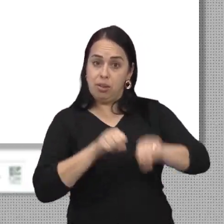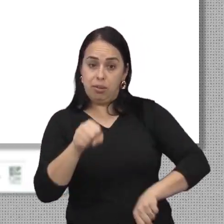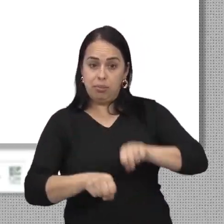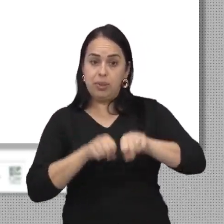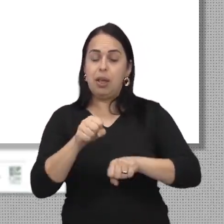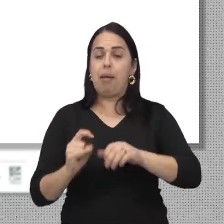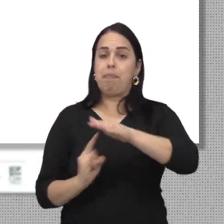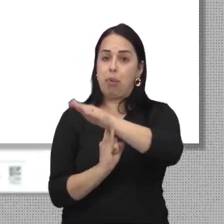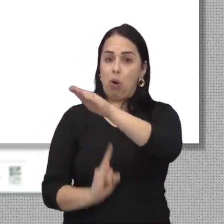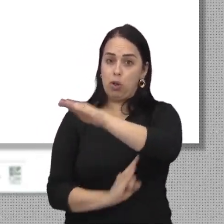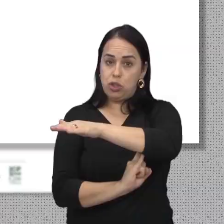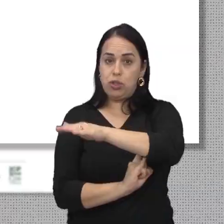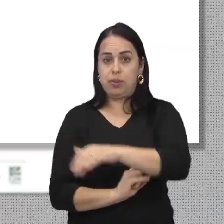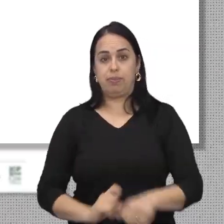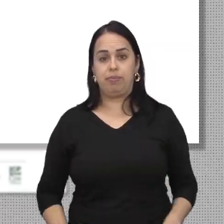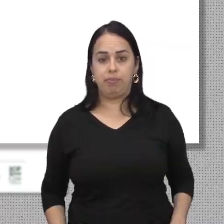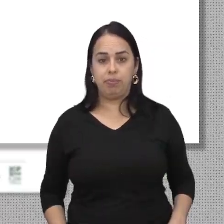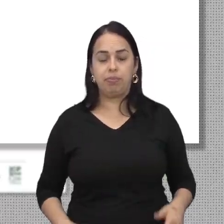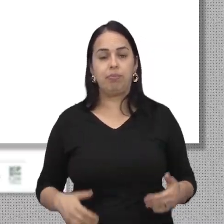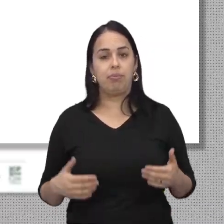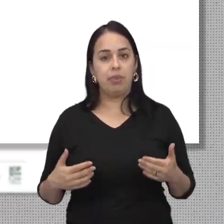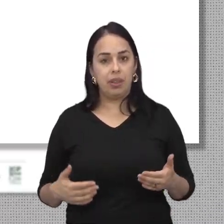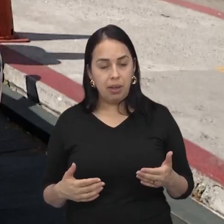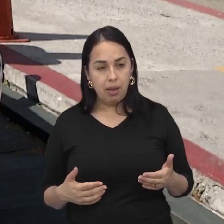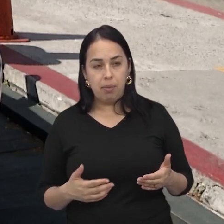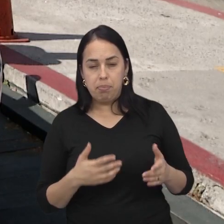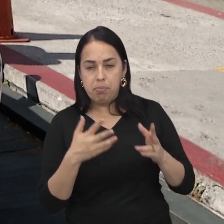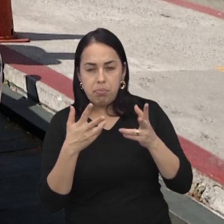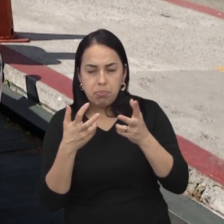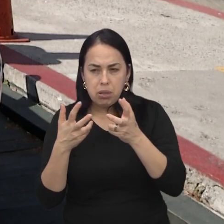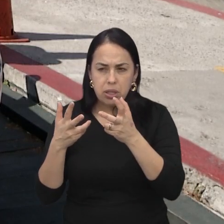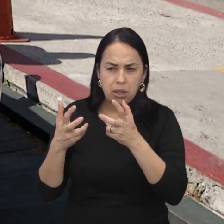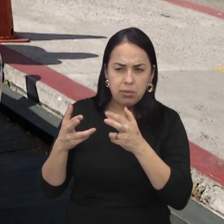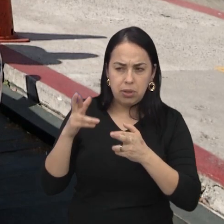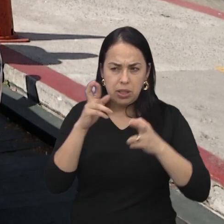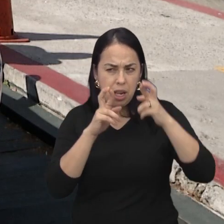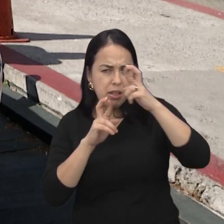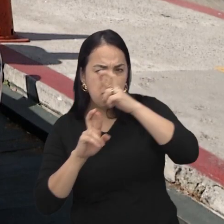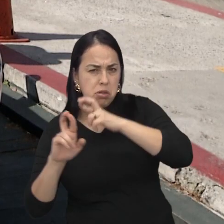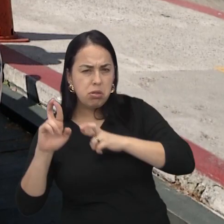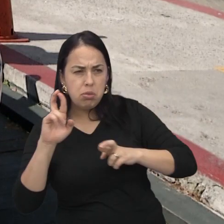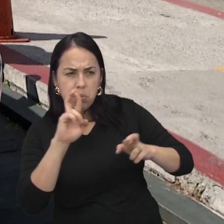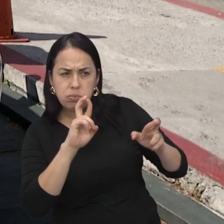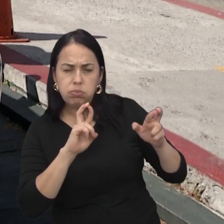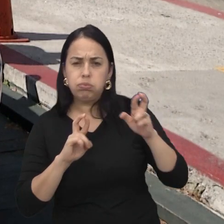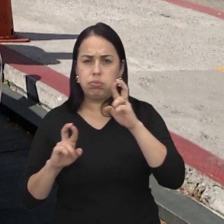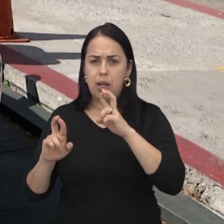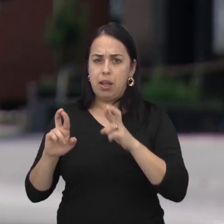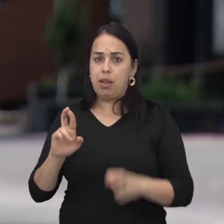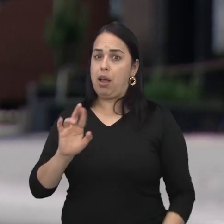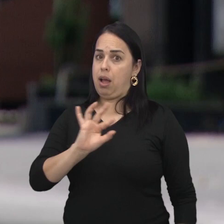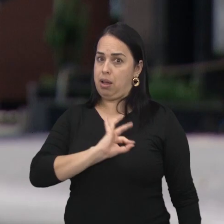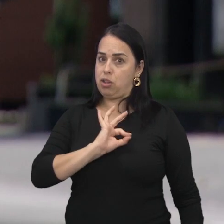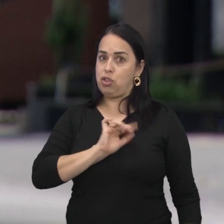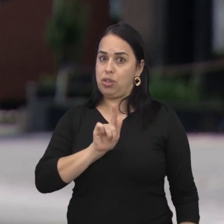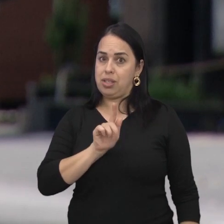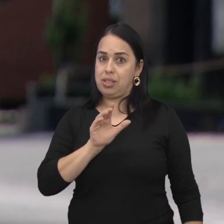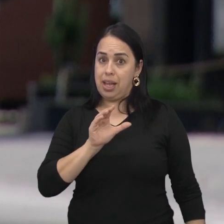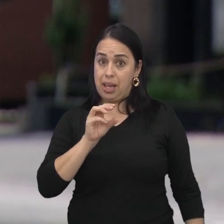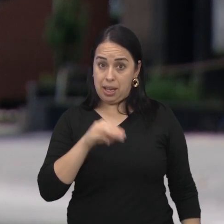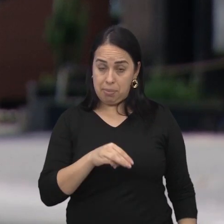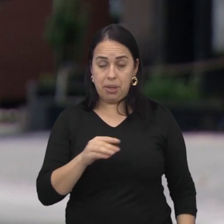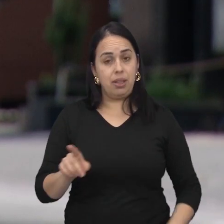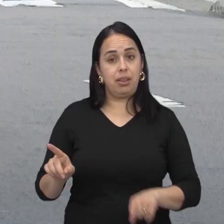praças, ciclovias, pontes e viadutos. A constatação de irregularidade, ou seja, a fiscalização, será feita por